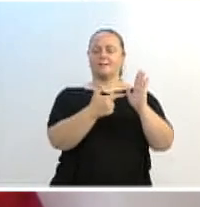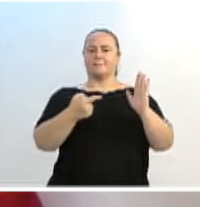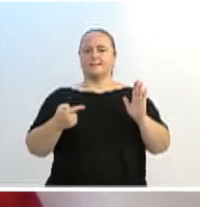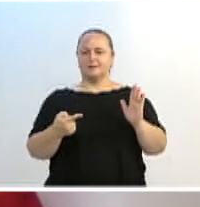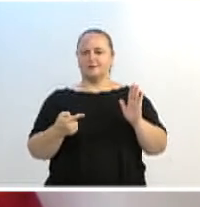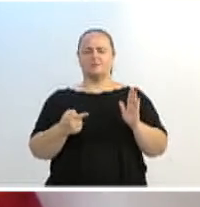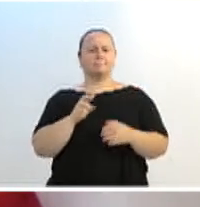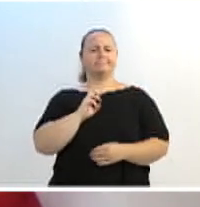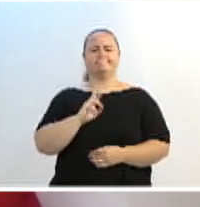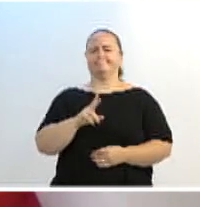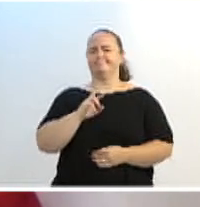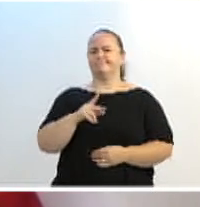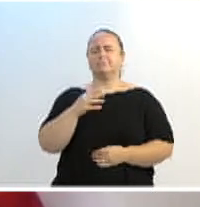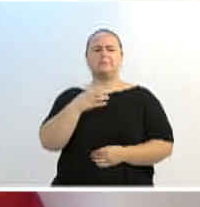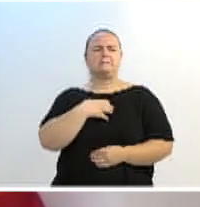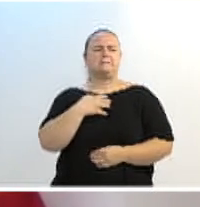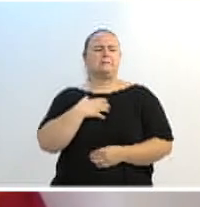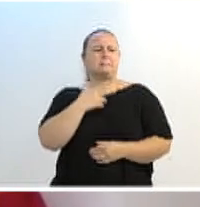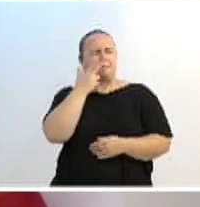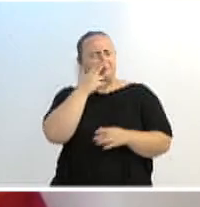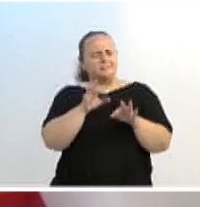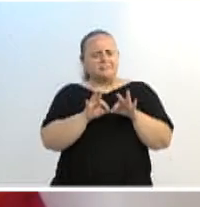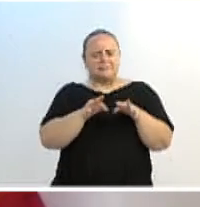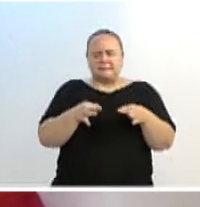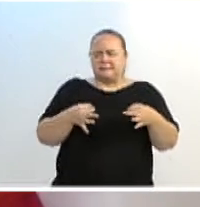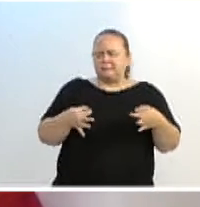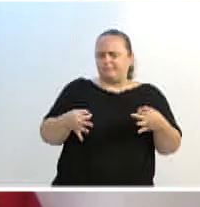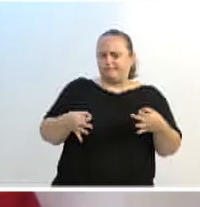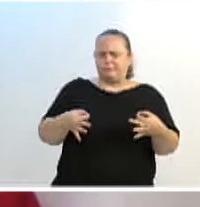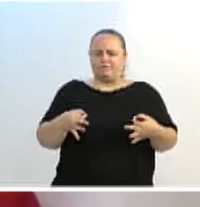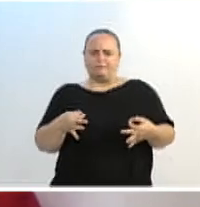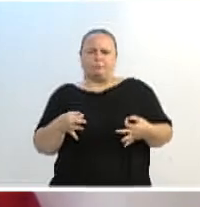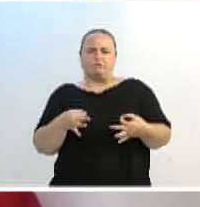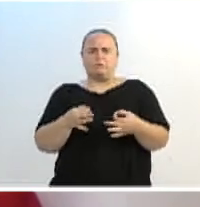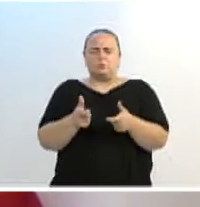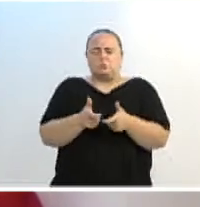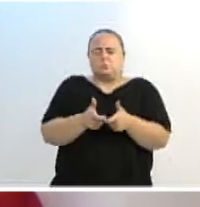vezes, de uma forma pequena e de uma forma como se fosse vilarejo que alguns pensam. Obrigado.